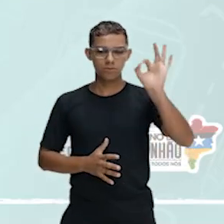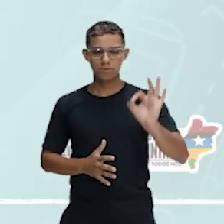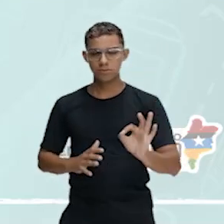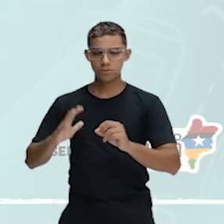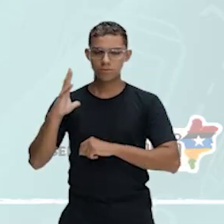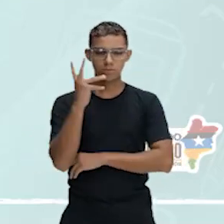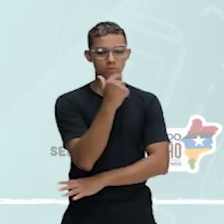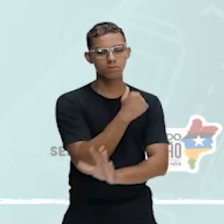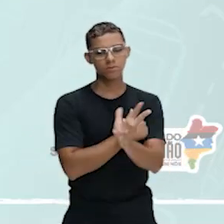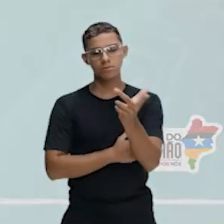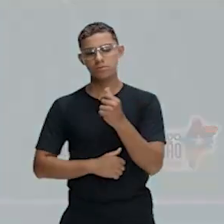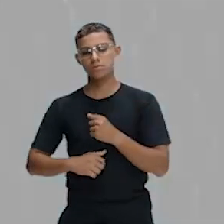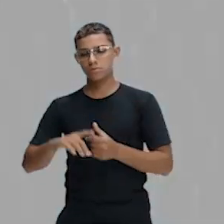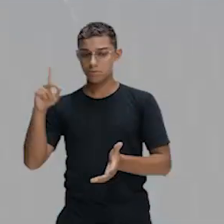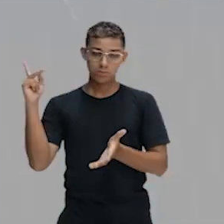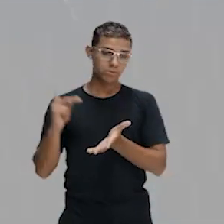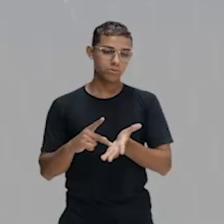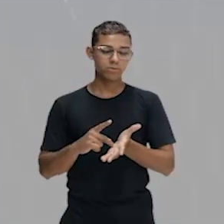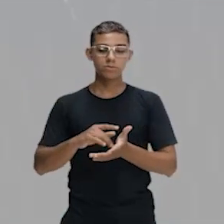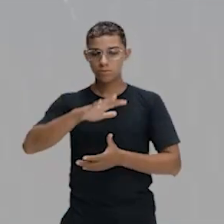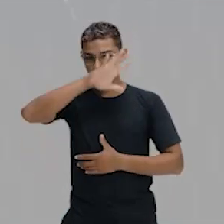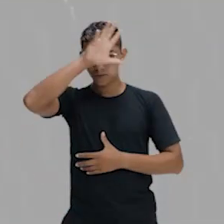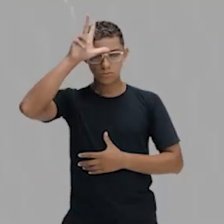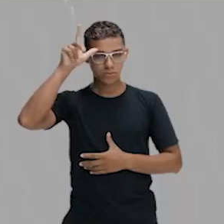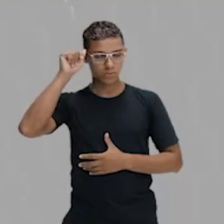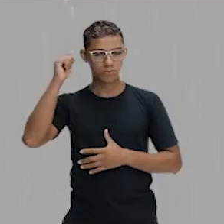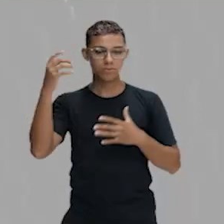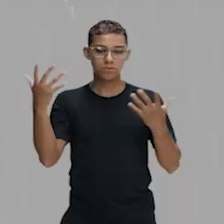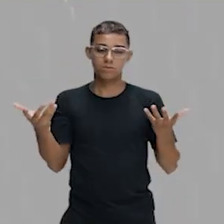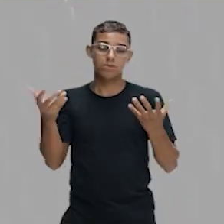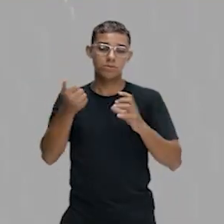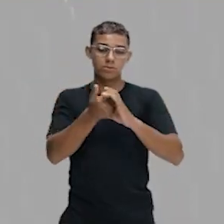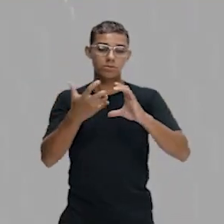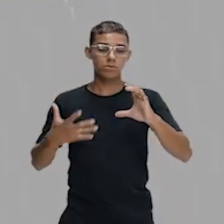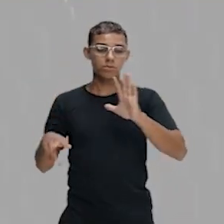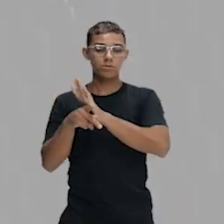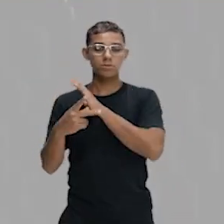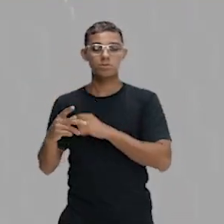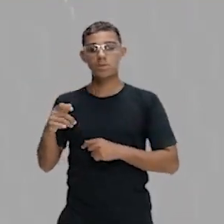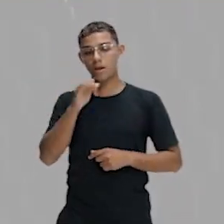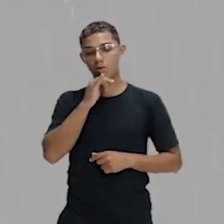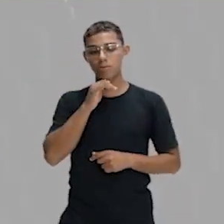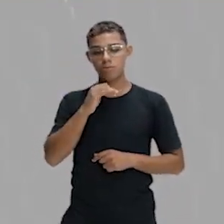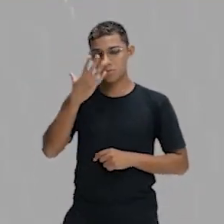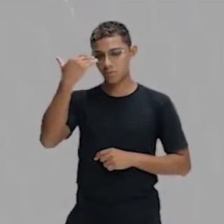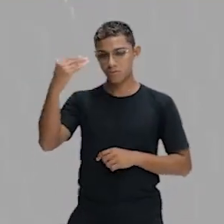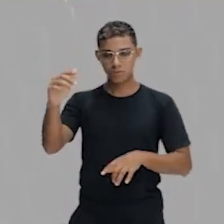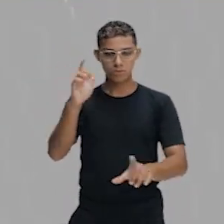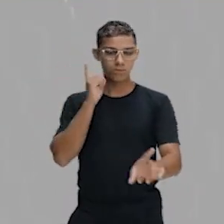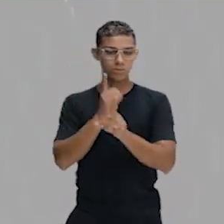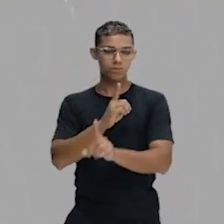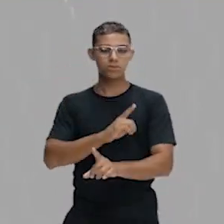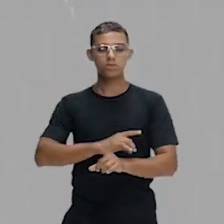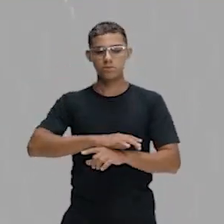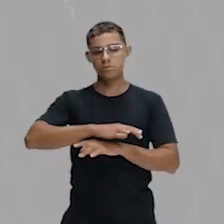floresta original na Mata Atlântica. Uma característica que é comum à floresta amazônica também